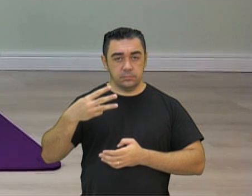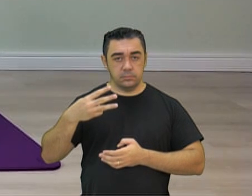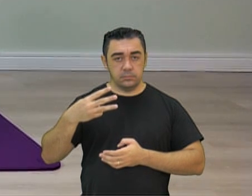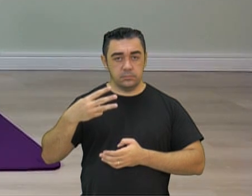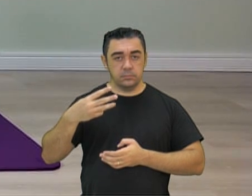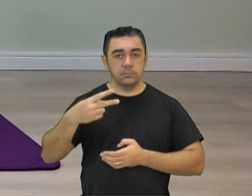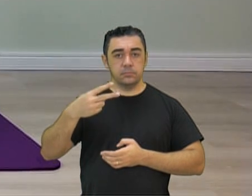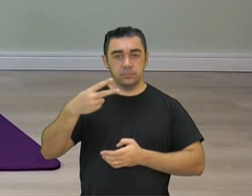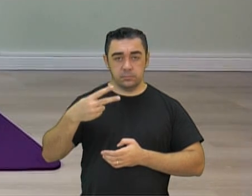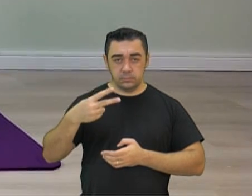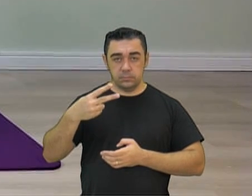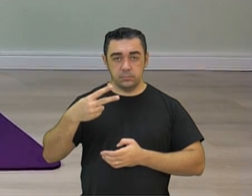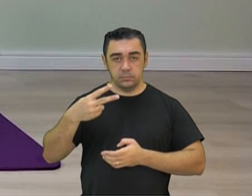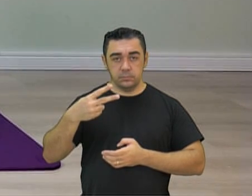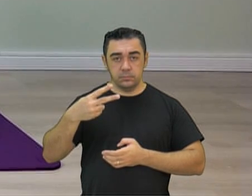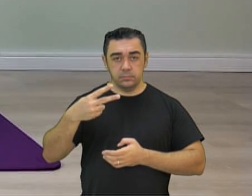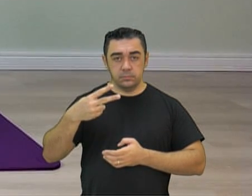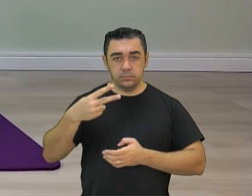3,